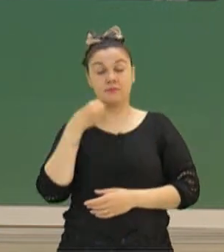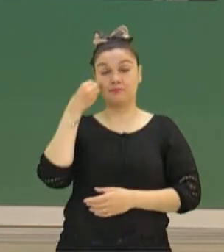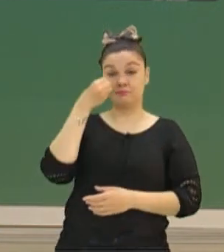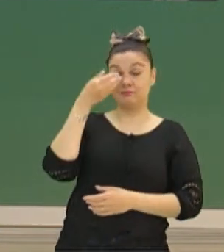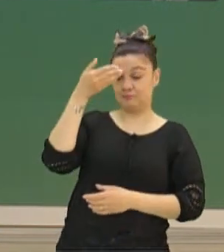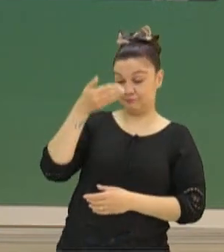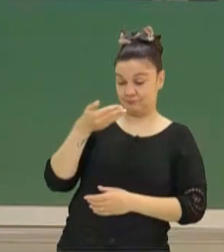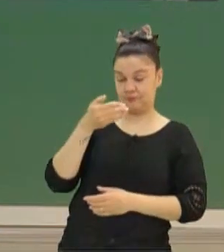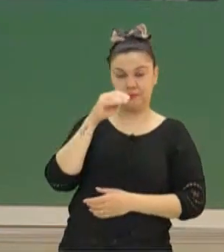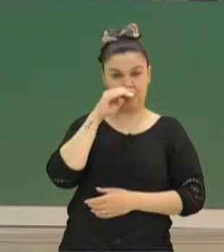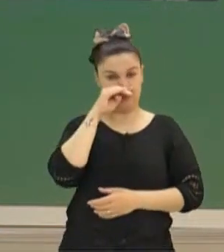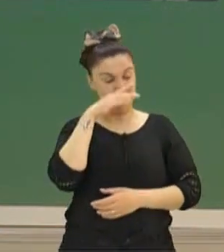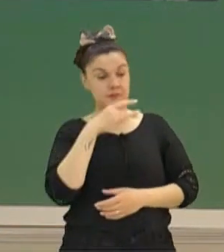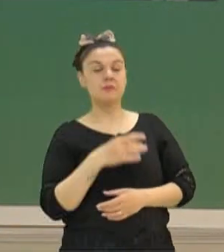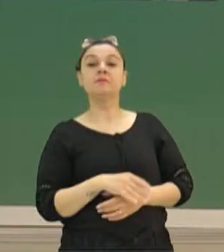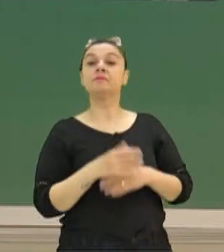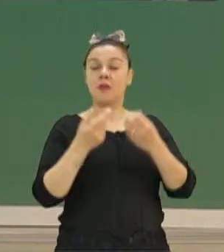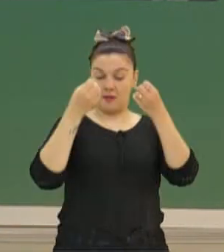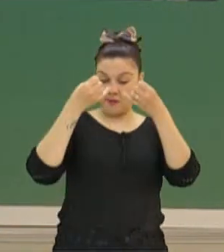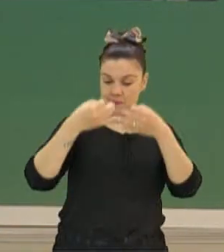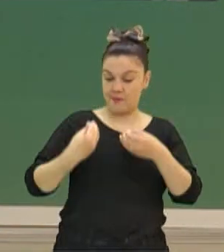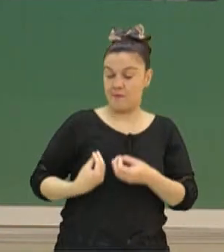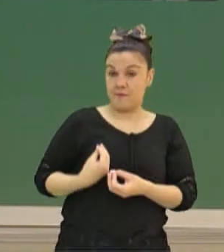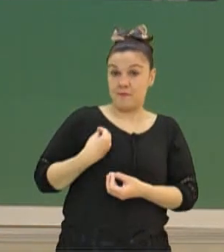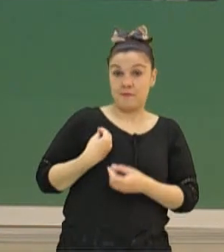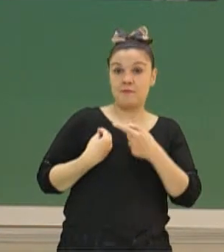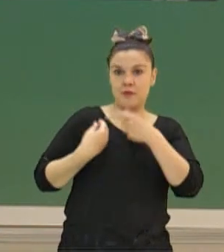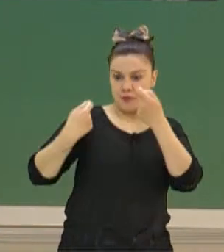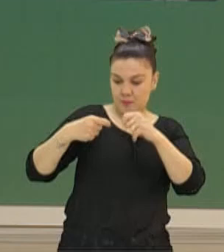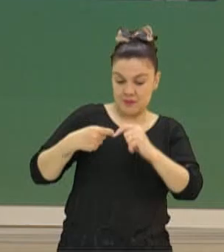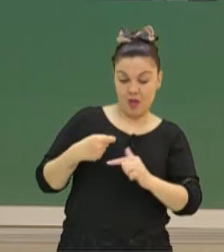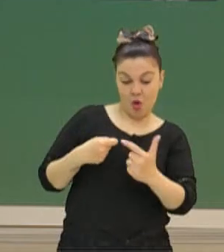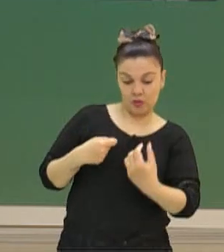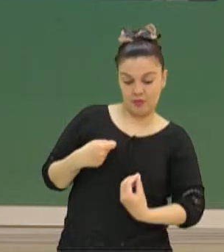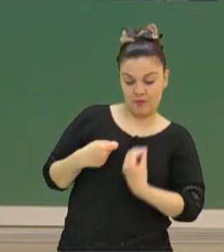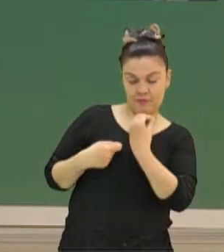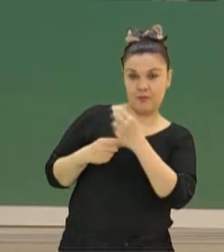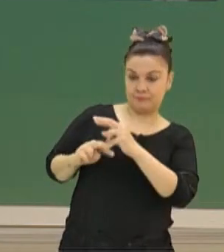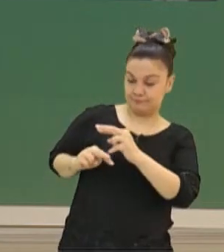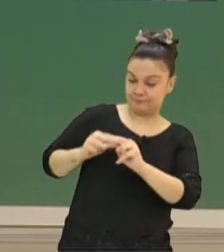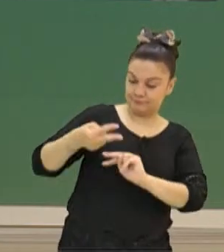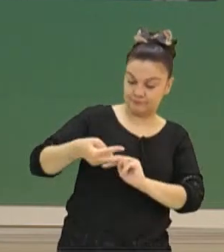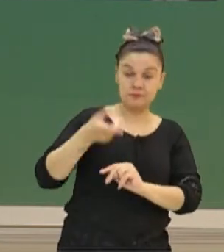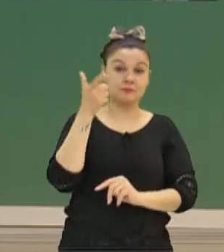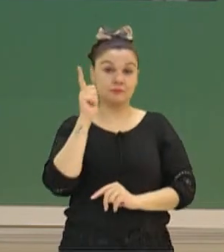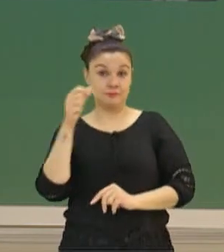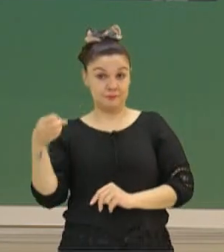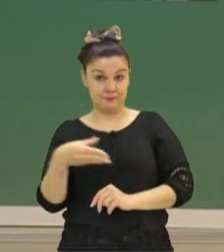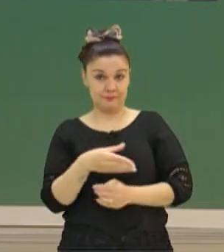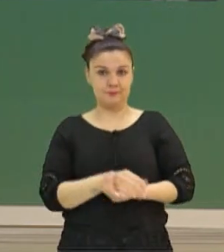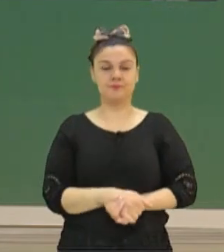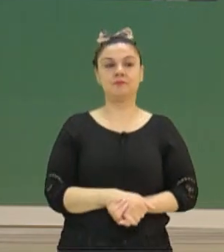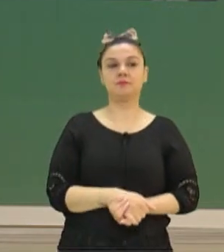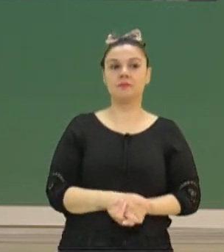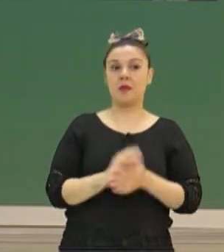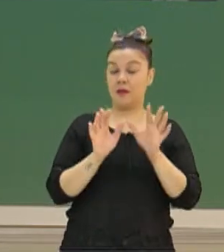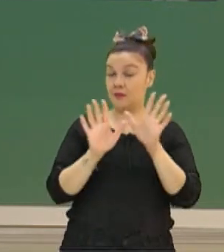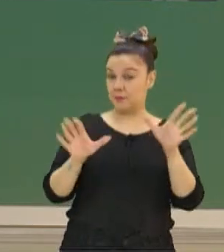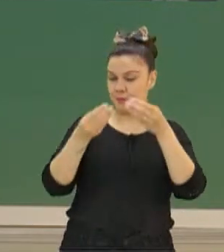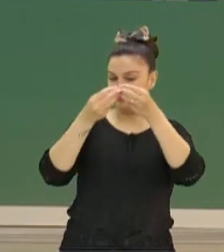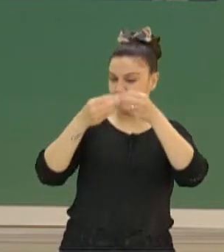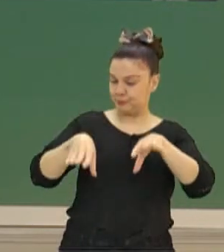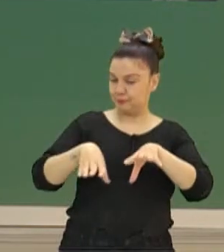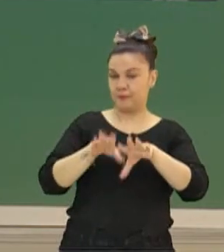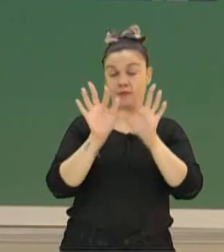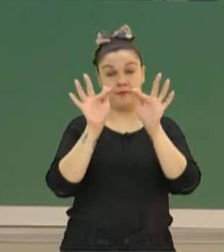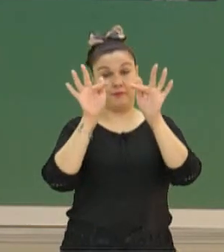experimento para dizer que um ser vivo tem que vir de outro ser vivo que já existia antes. E aí, para derrubar